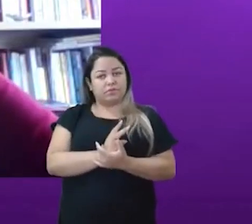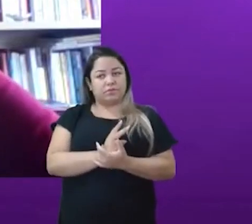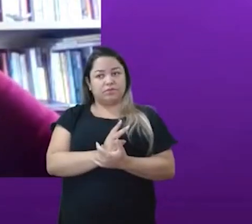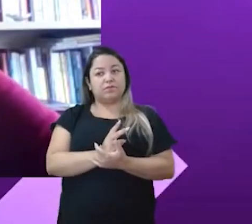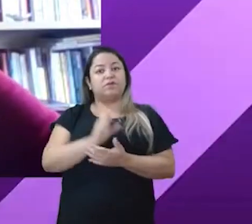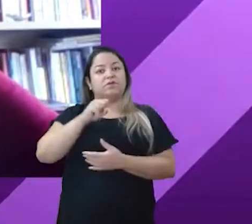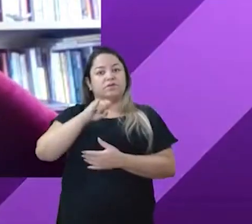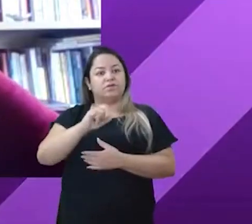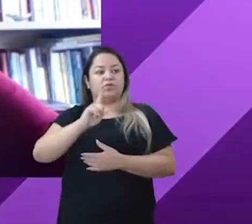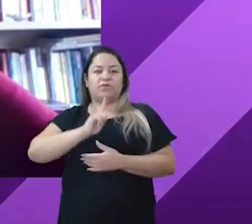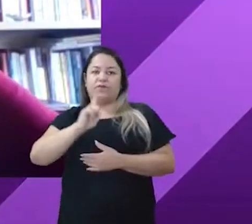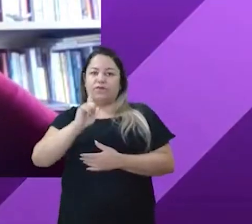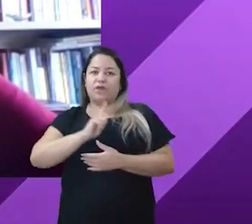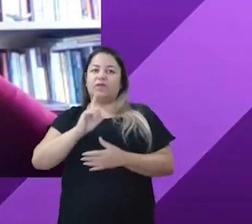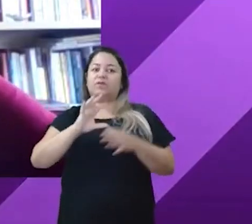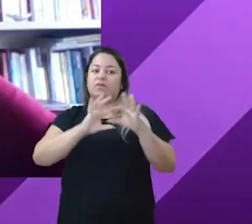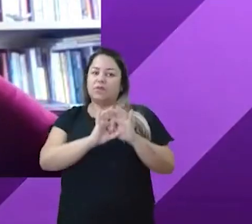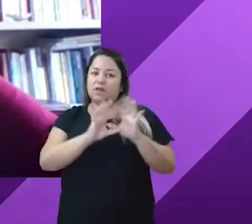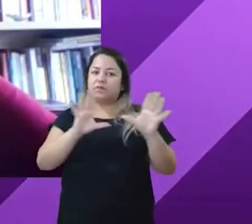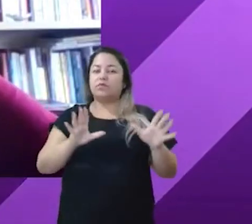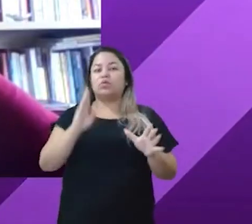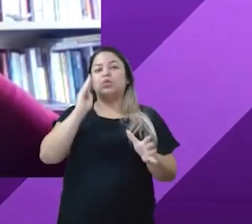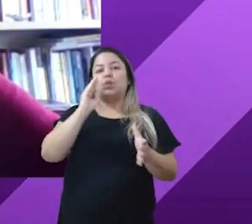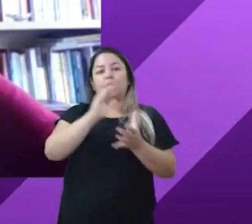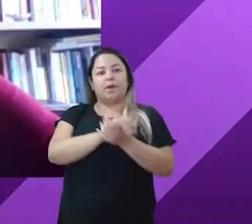se tivesse autorização dos maridos,